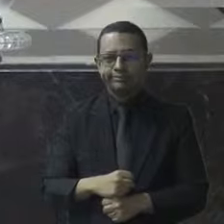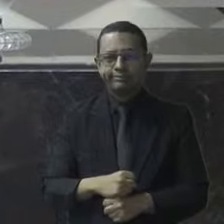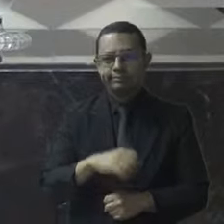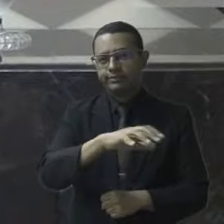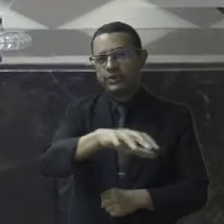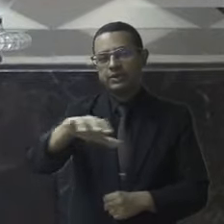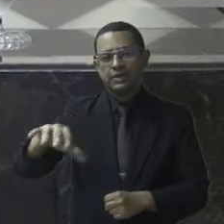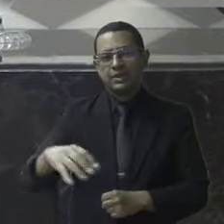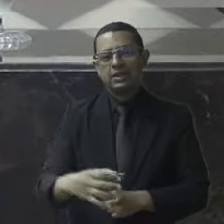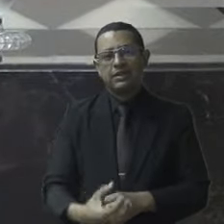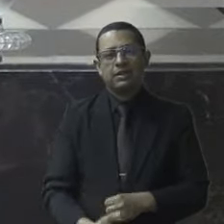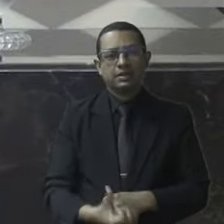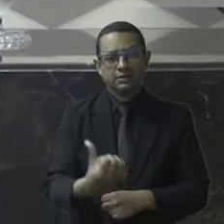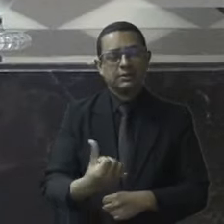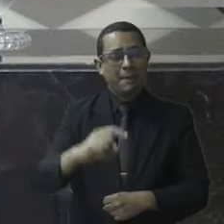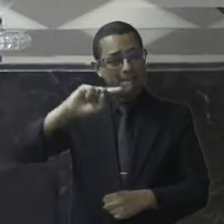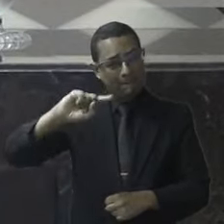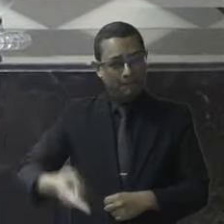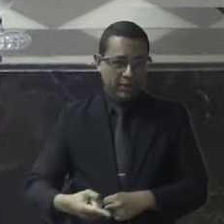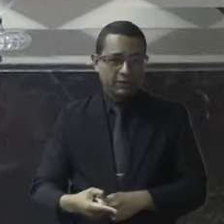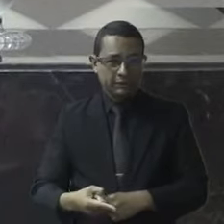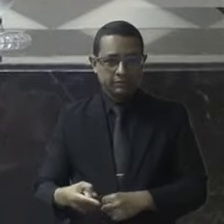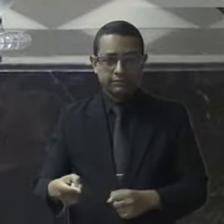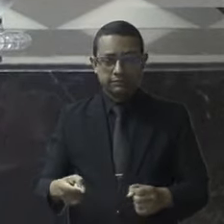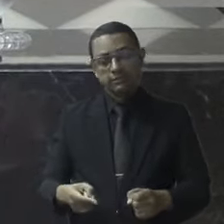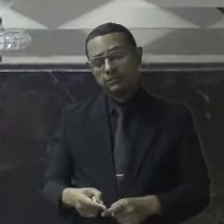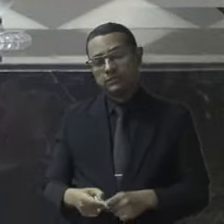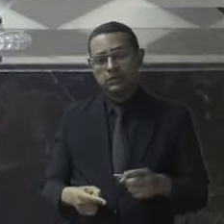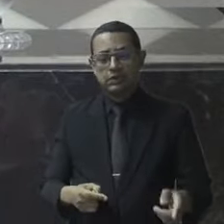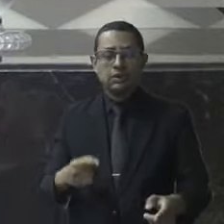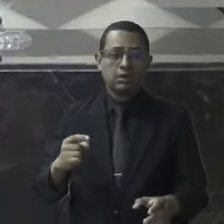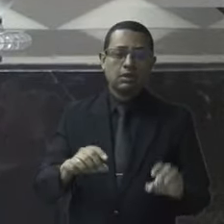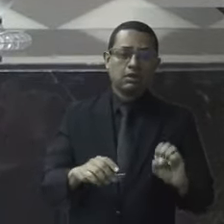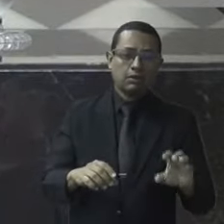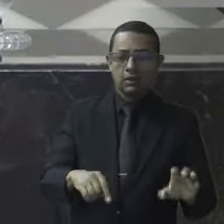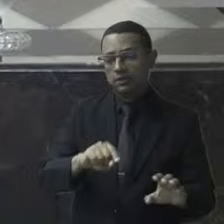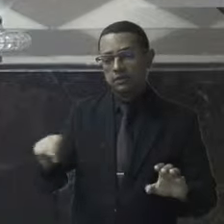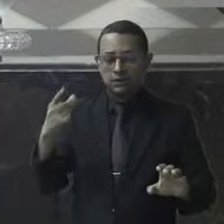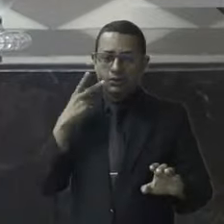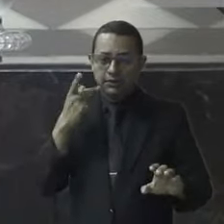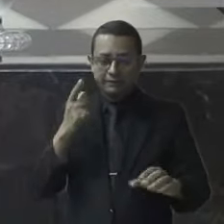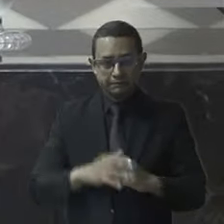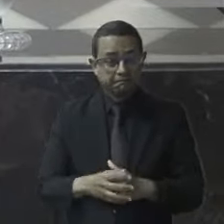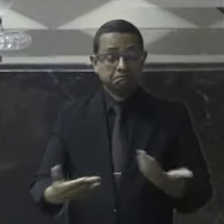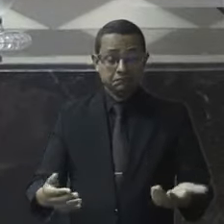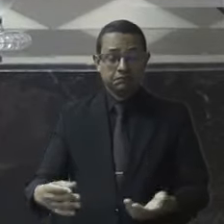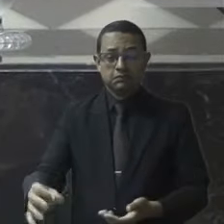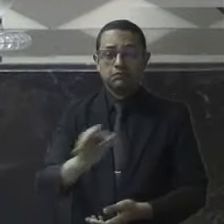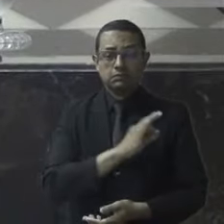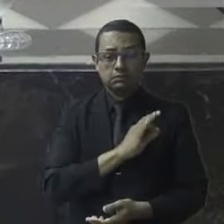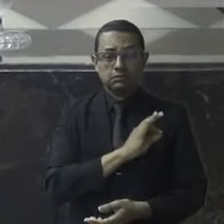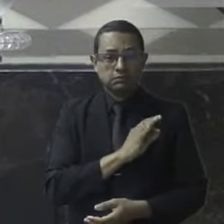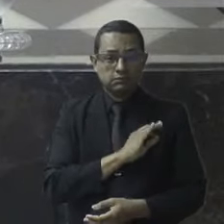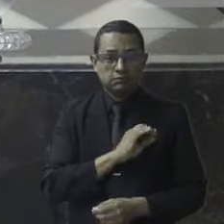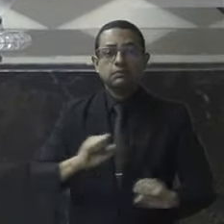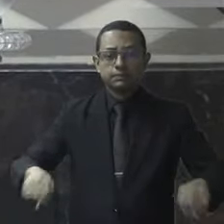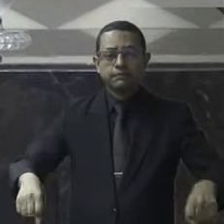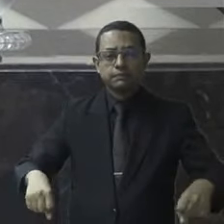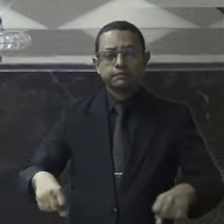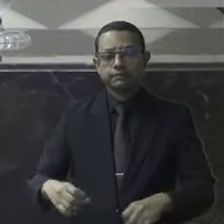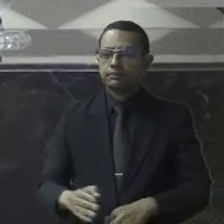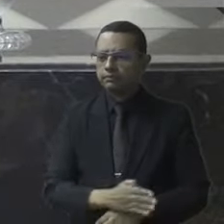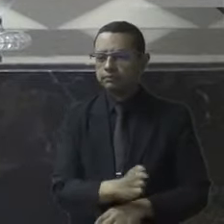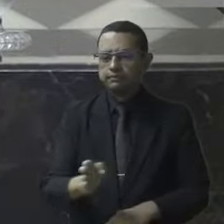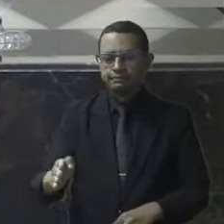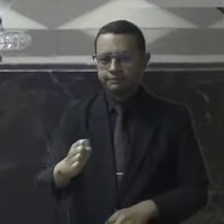entre Caucaia e Fortaleza. Então, esses policiais militares com as motos, eles percorrem,